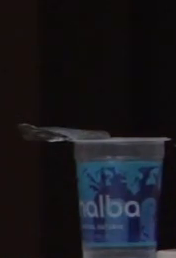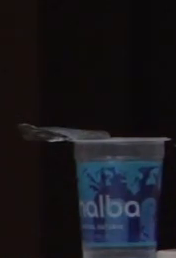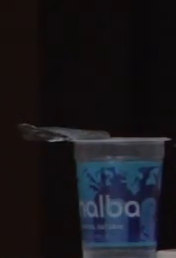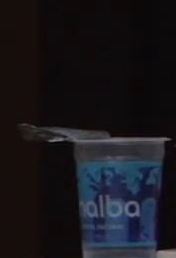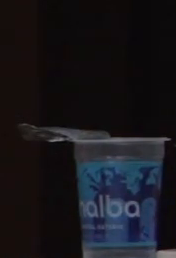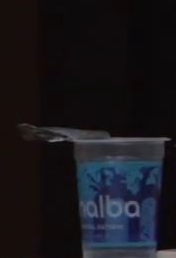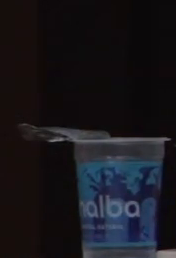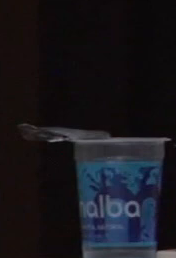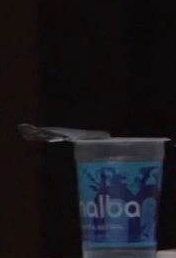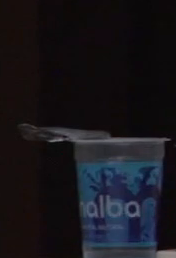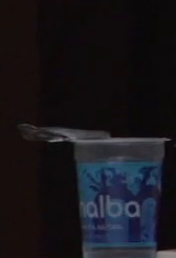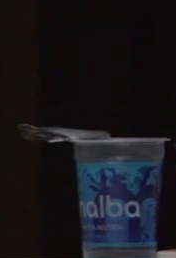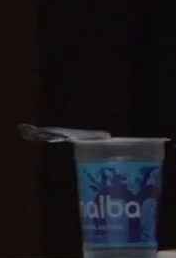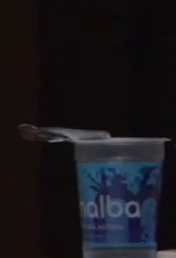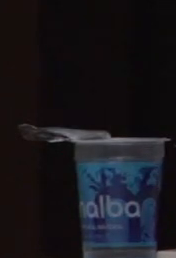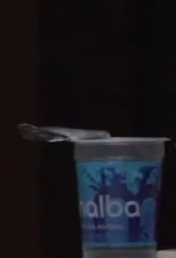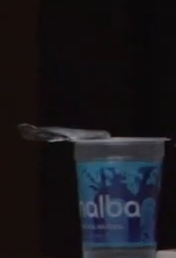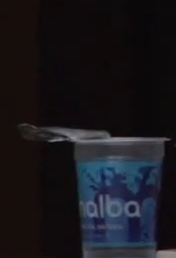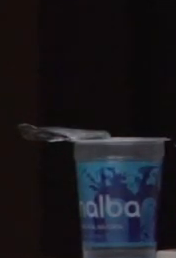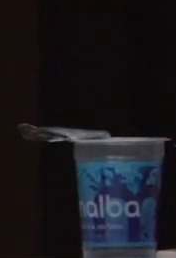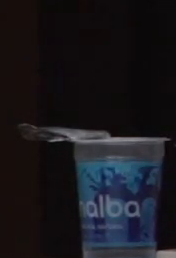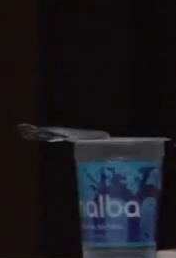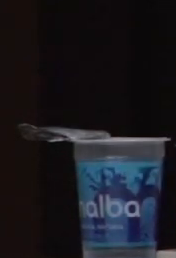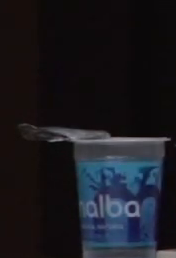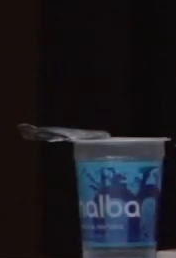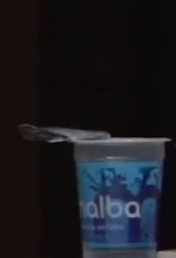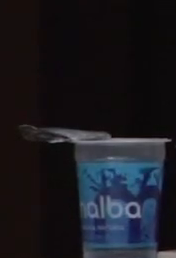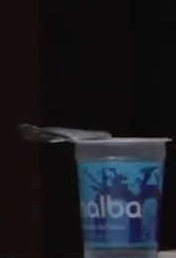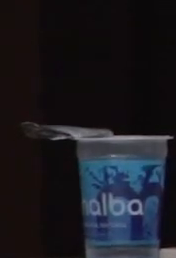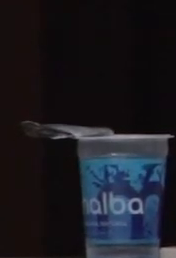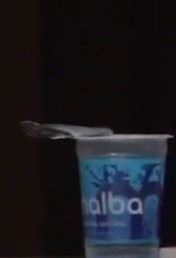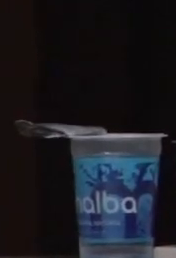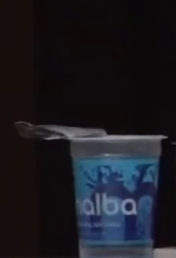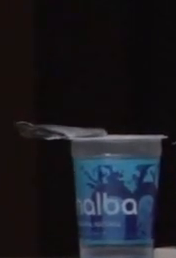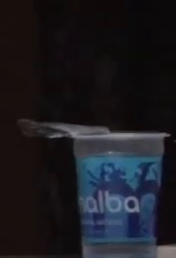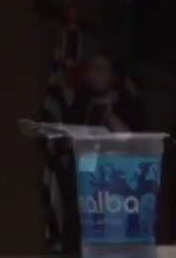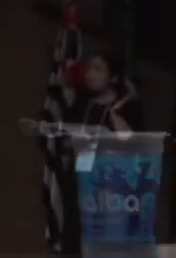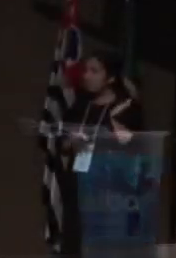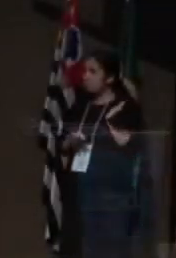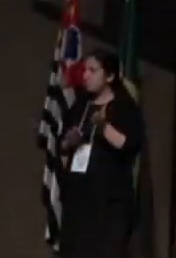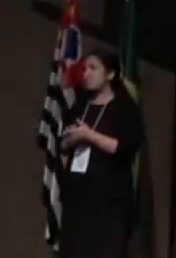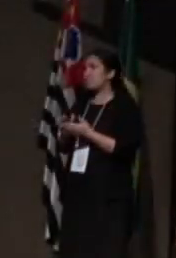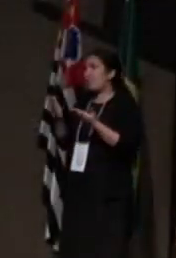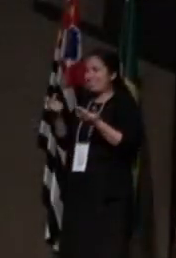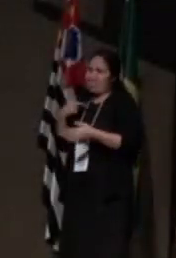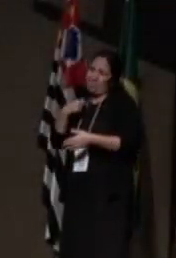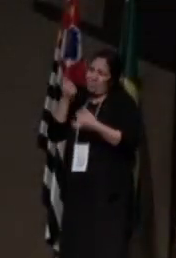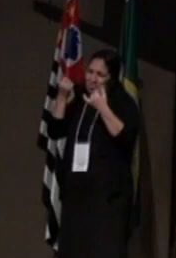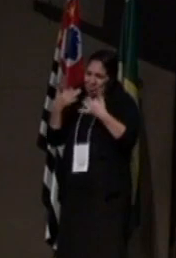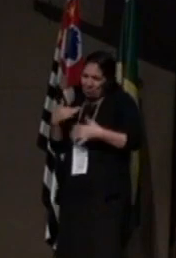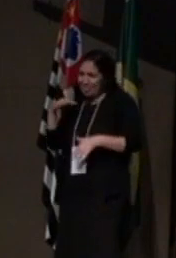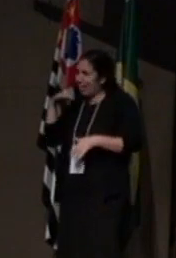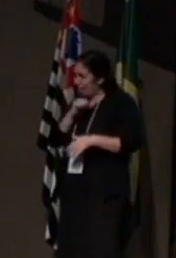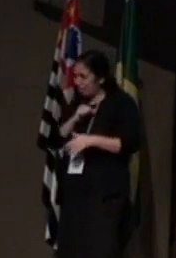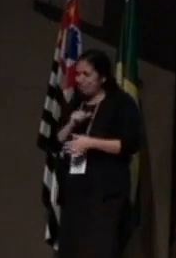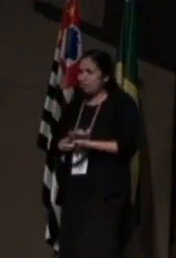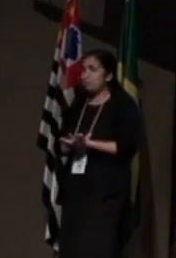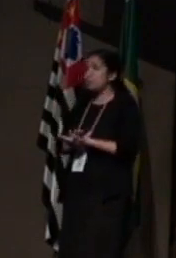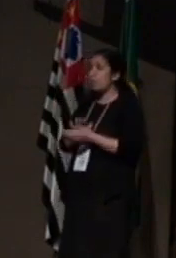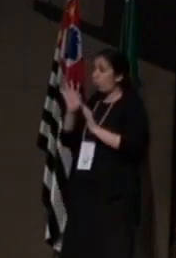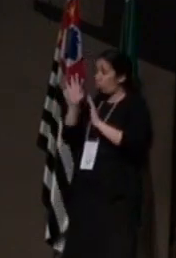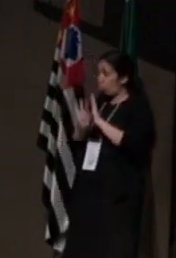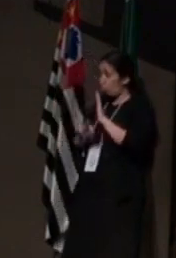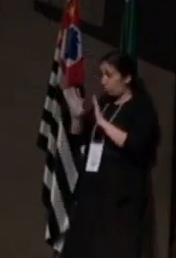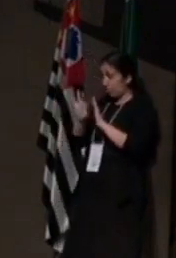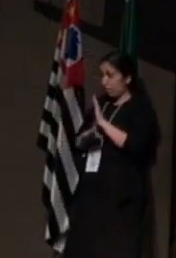pode acessar o seu texto? Já está no Prelo. Tá, deixa eu responder rapidamente. O